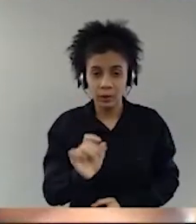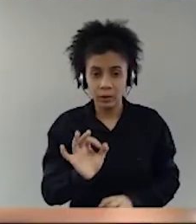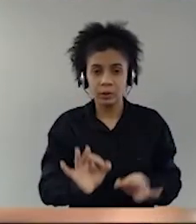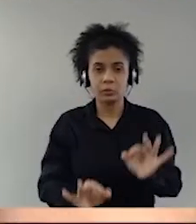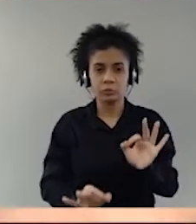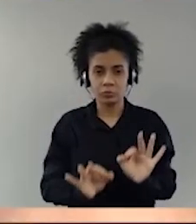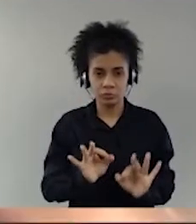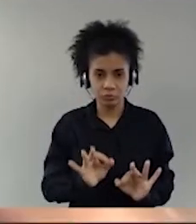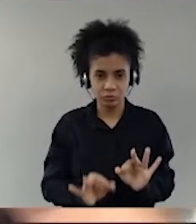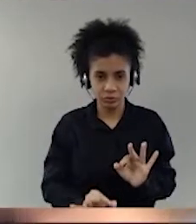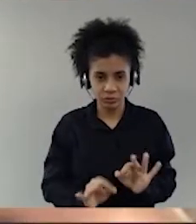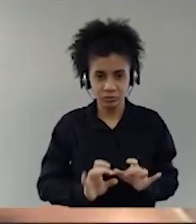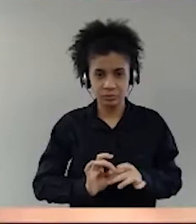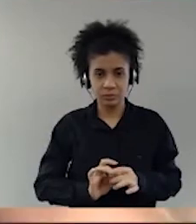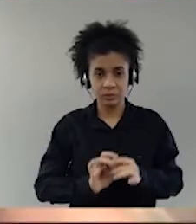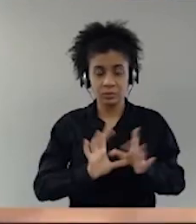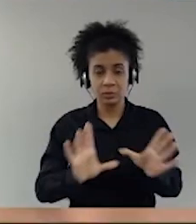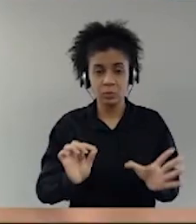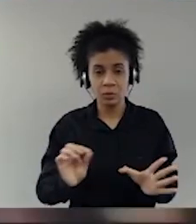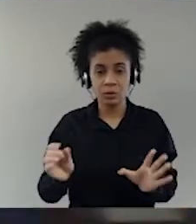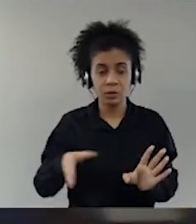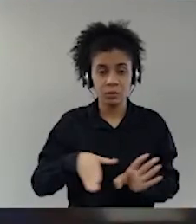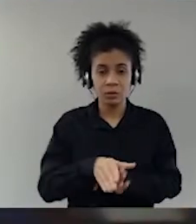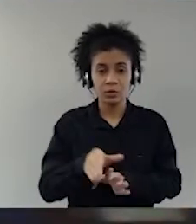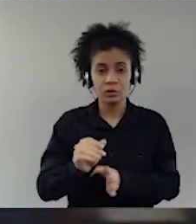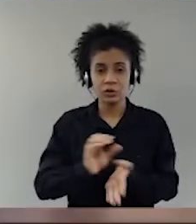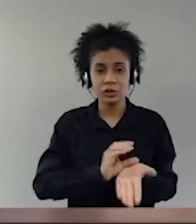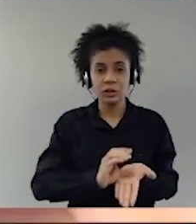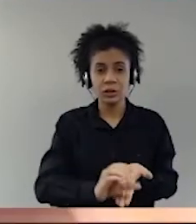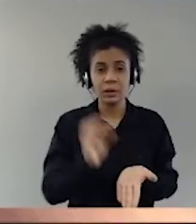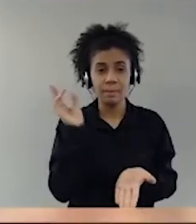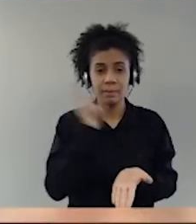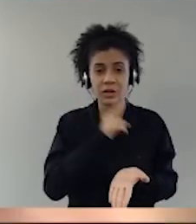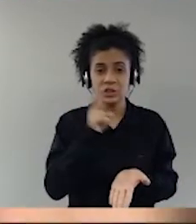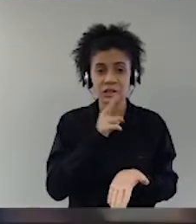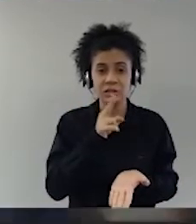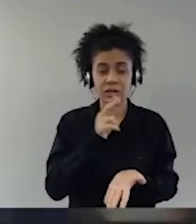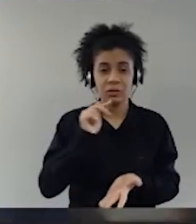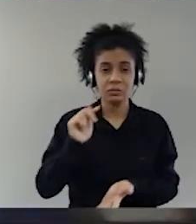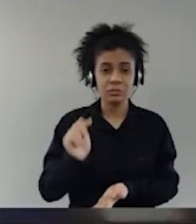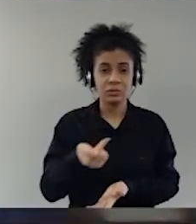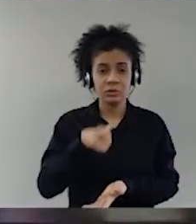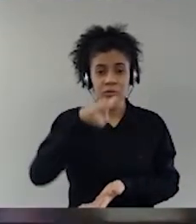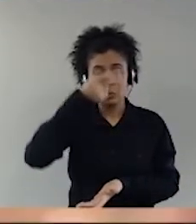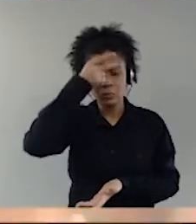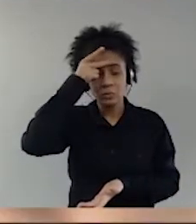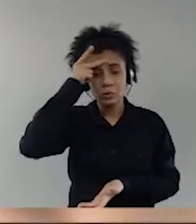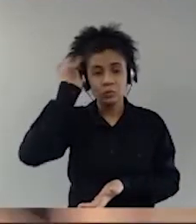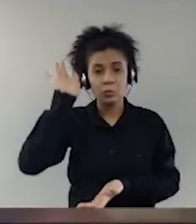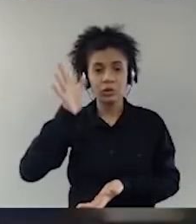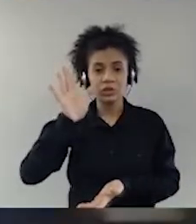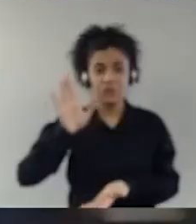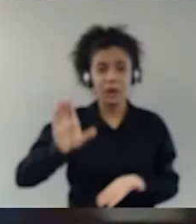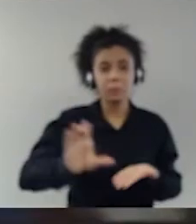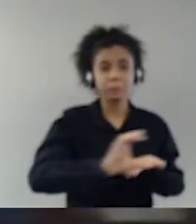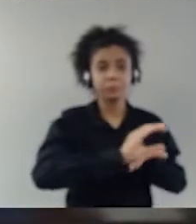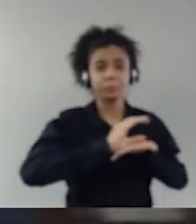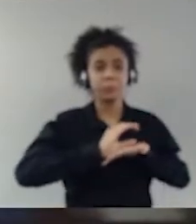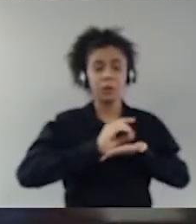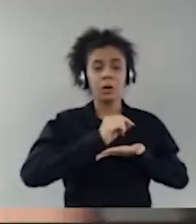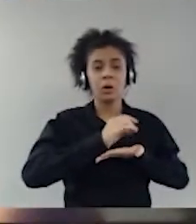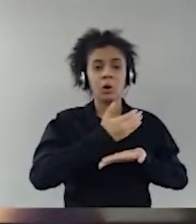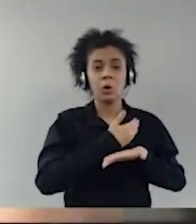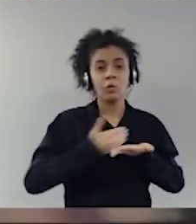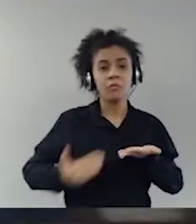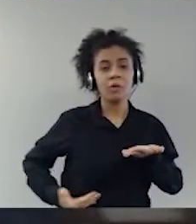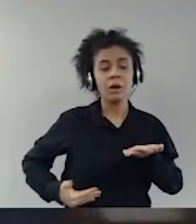Justiça que concedesse o auxílio emergencial às 7.000 pessoas que foram indenizadas pelo governo federal